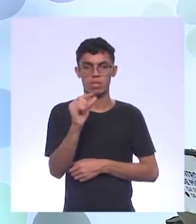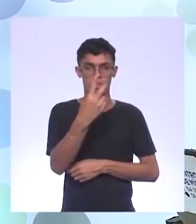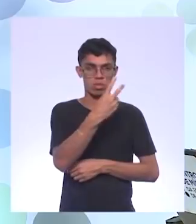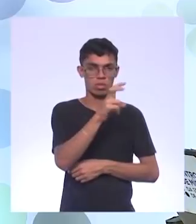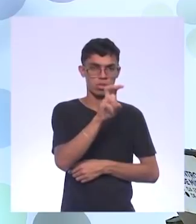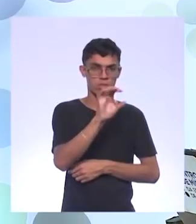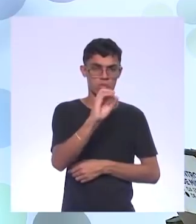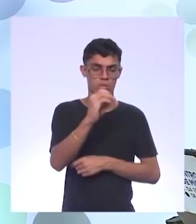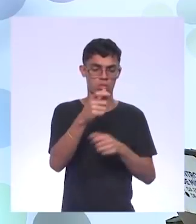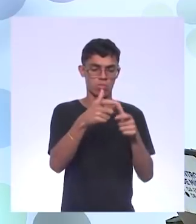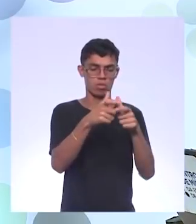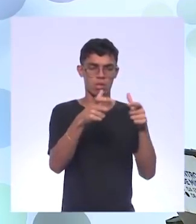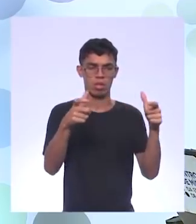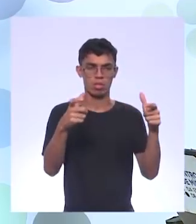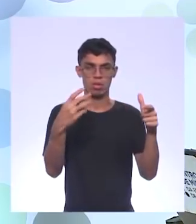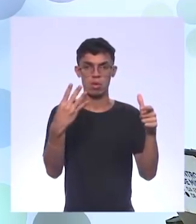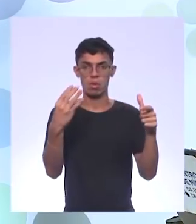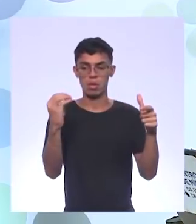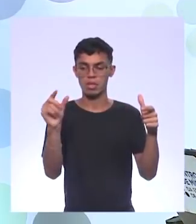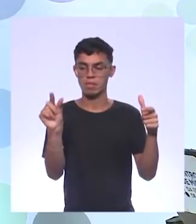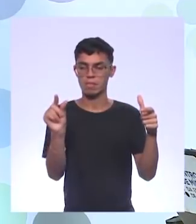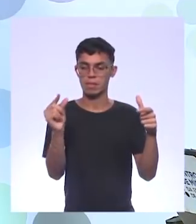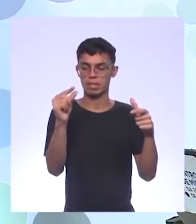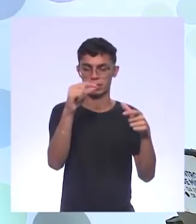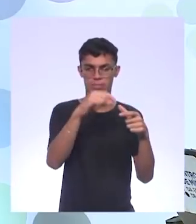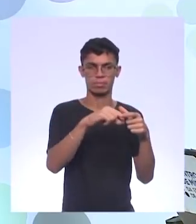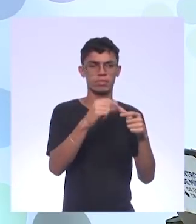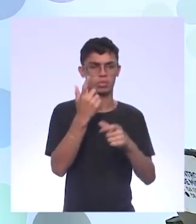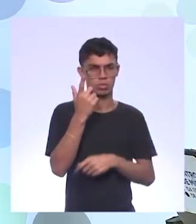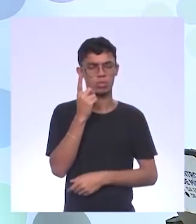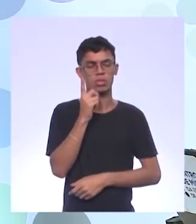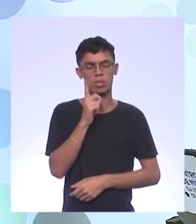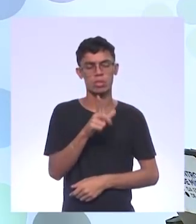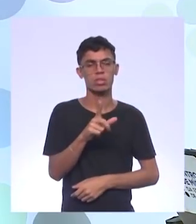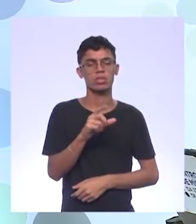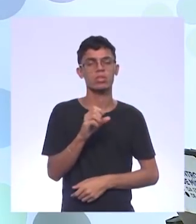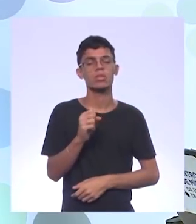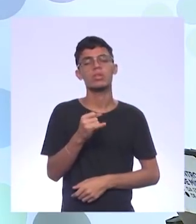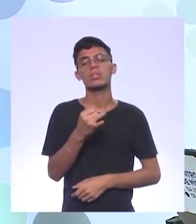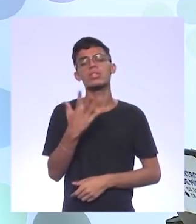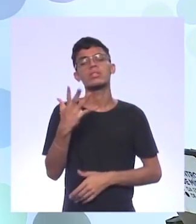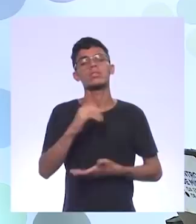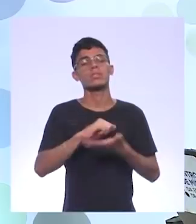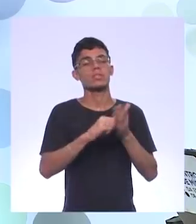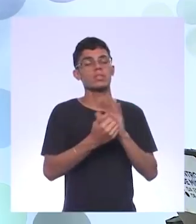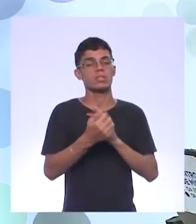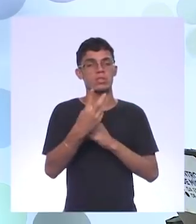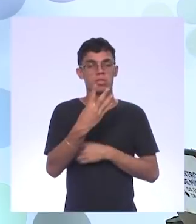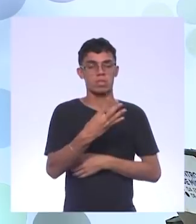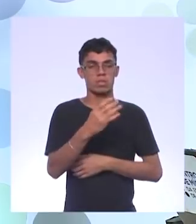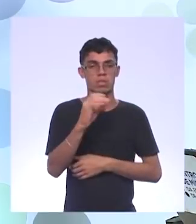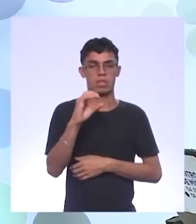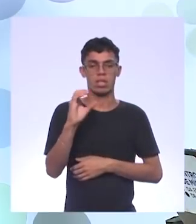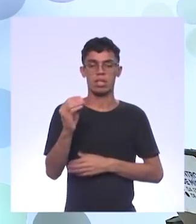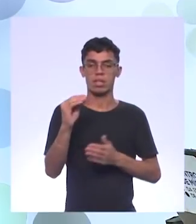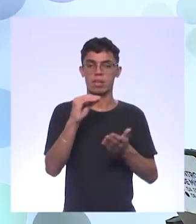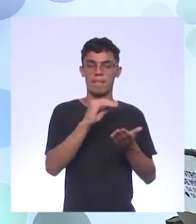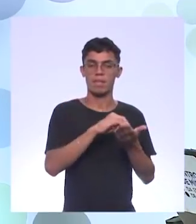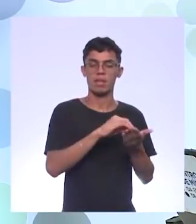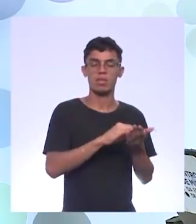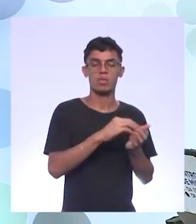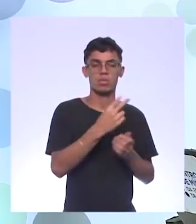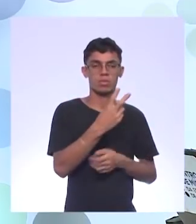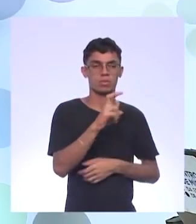em 250 que é desse certo então como as vezes o 40 que é desse tamanho vai caber aqui no